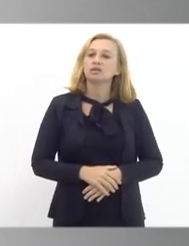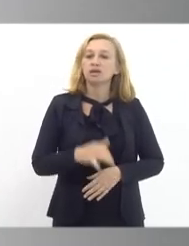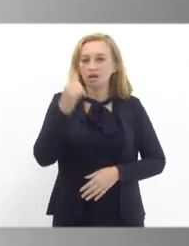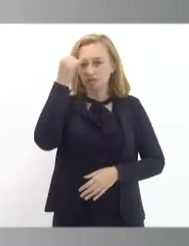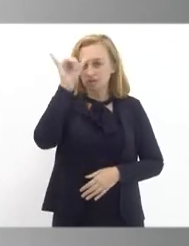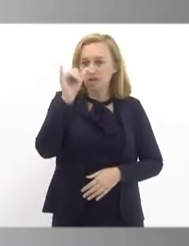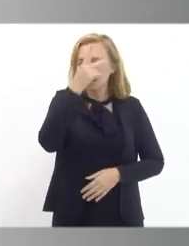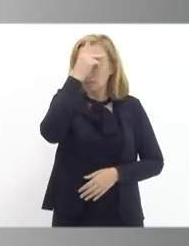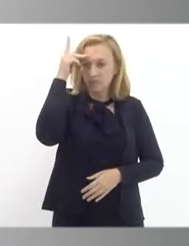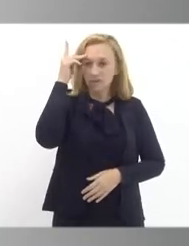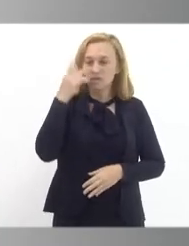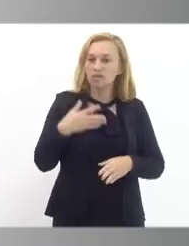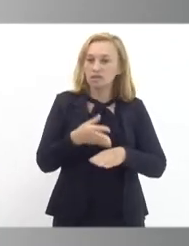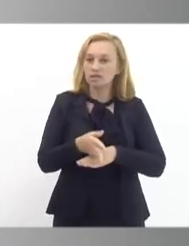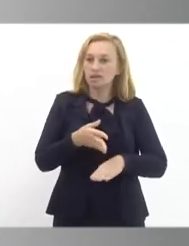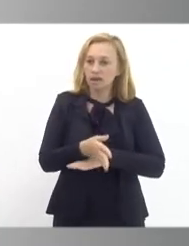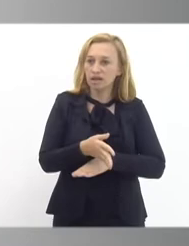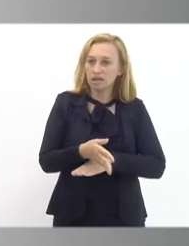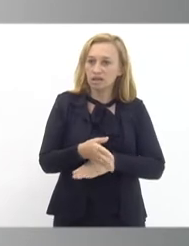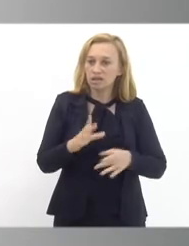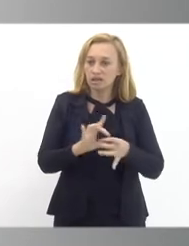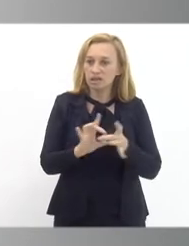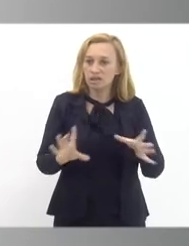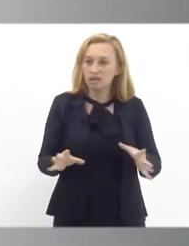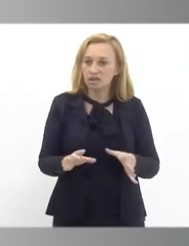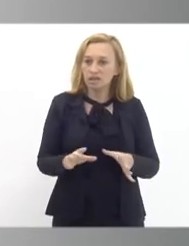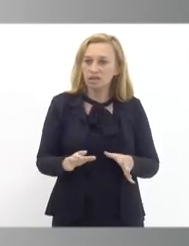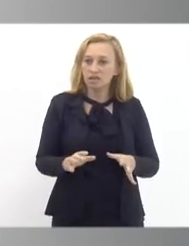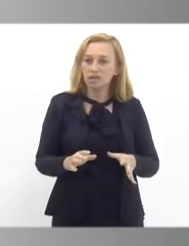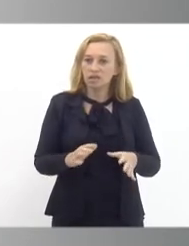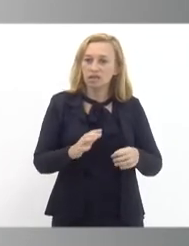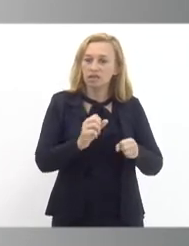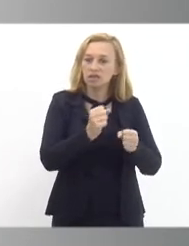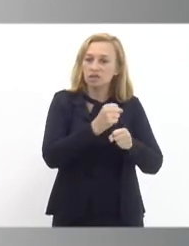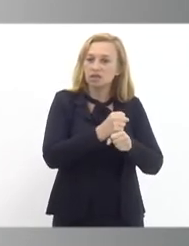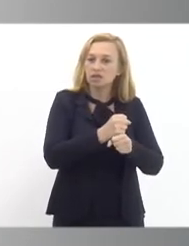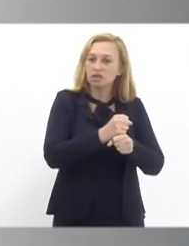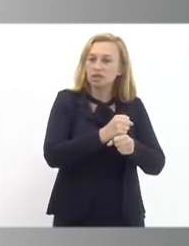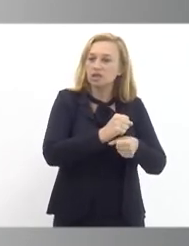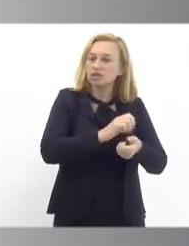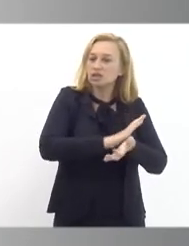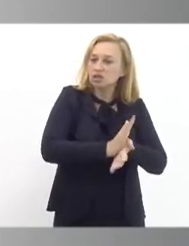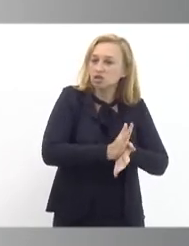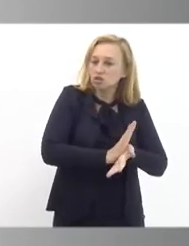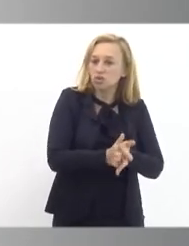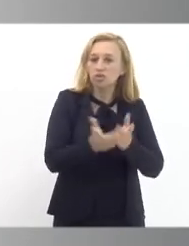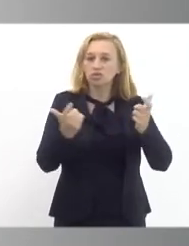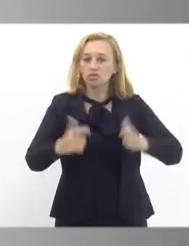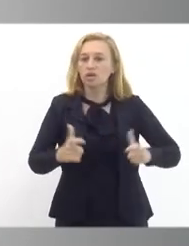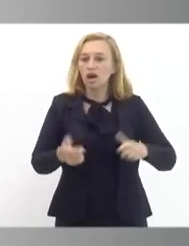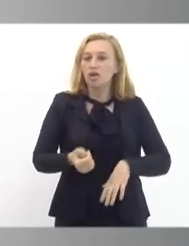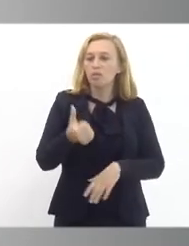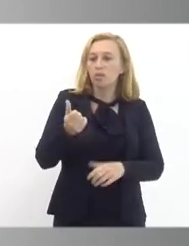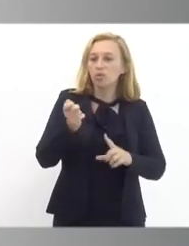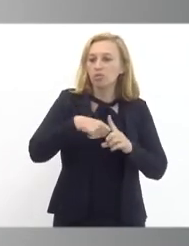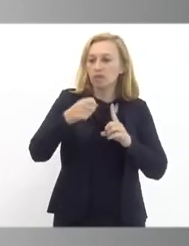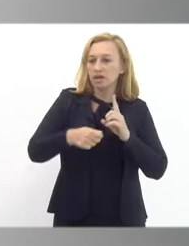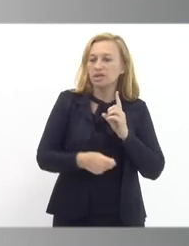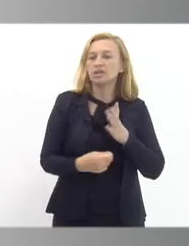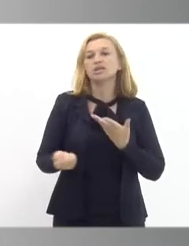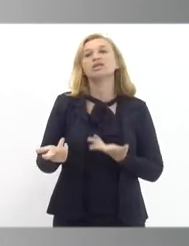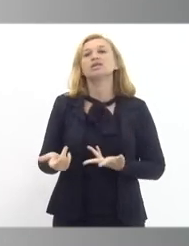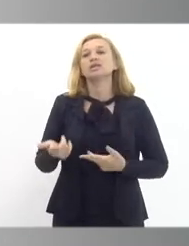que pessoas entrassem livremente e depredassem o patrimônio. Então, assim, em pouco meses, deputado, nós fizemos muita